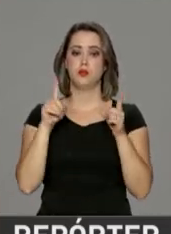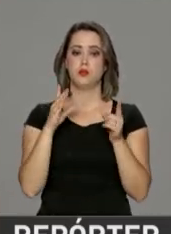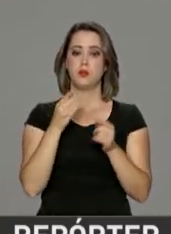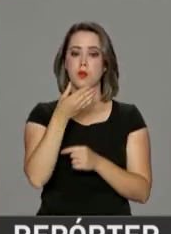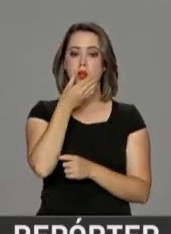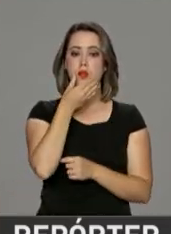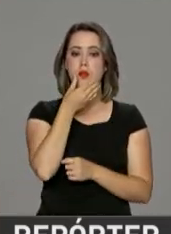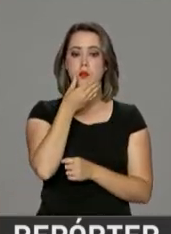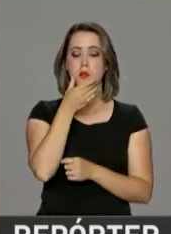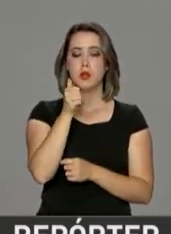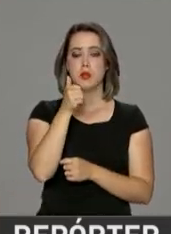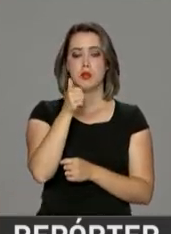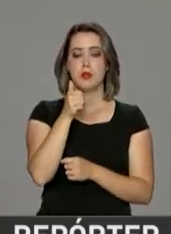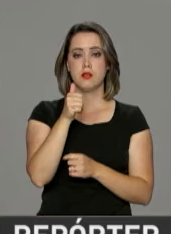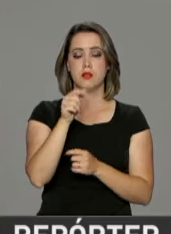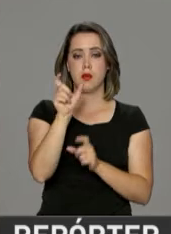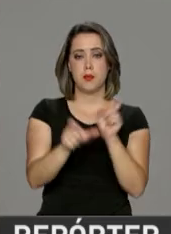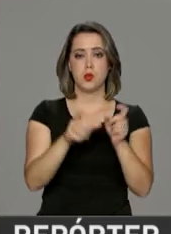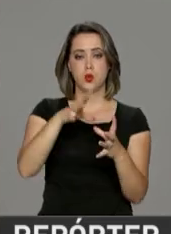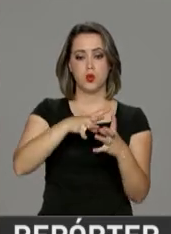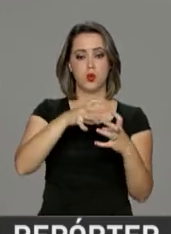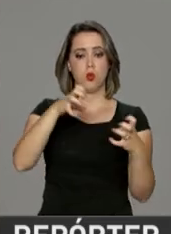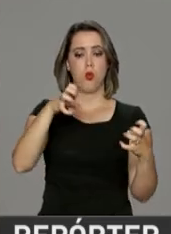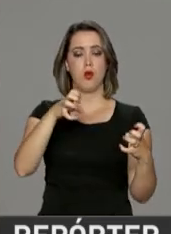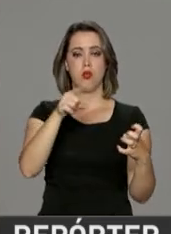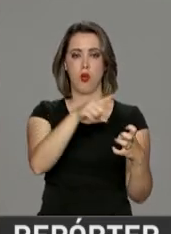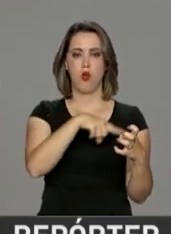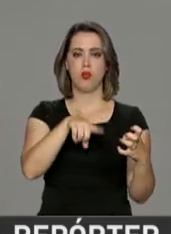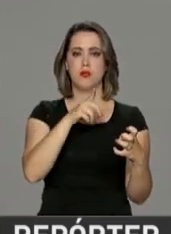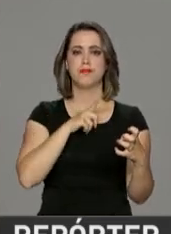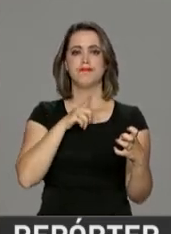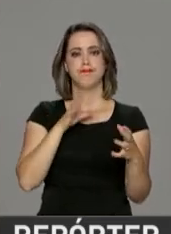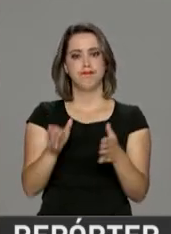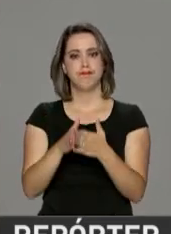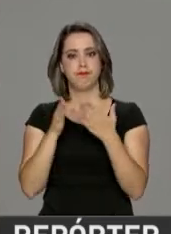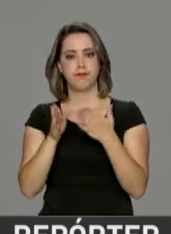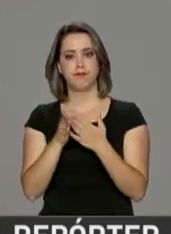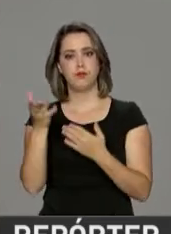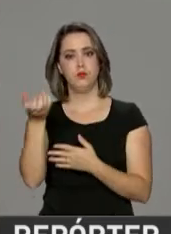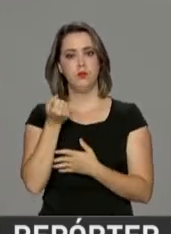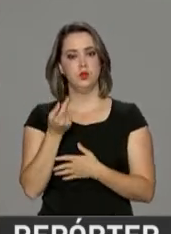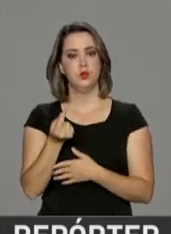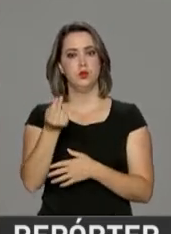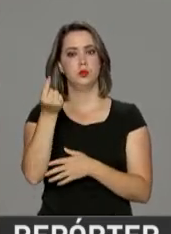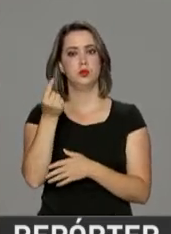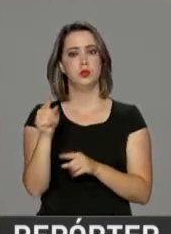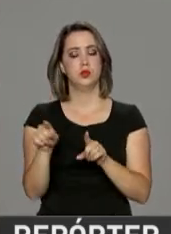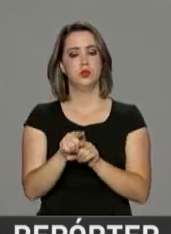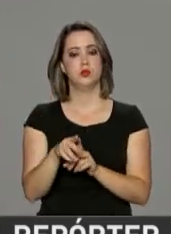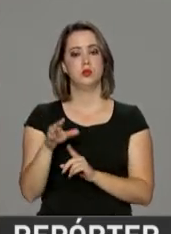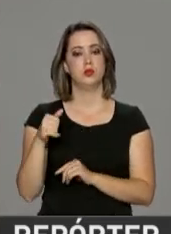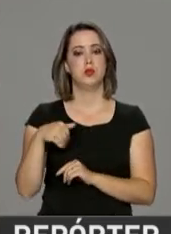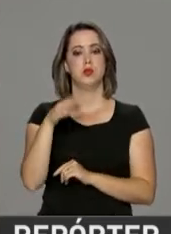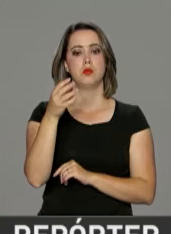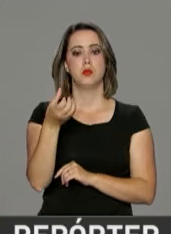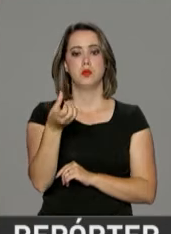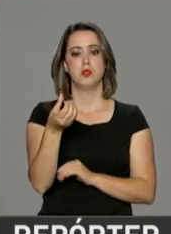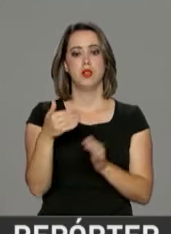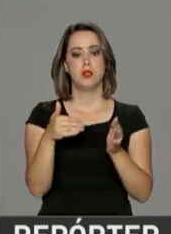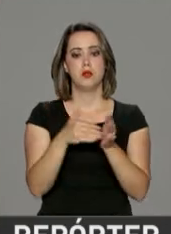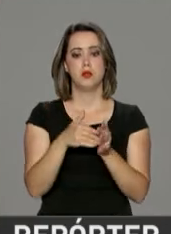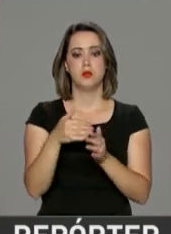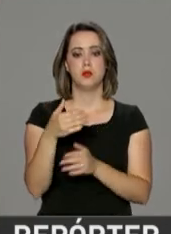partir de 2020, a idade para idosos de baixa renda solicitarem o benefício vai aumentar de forma